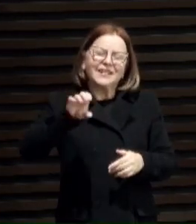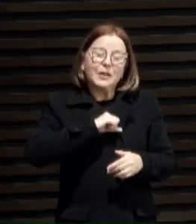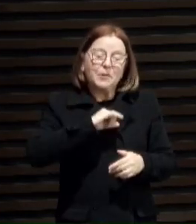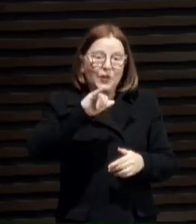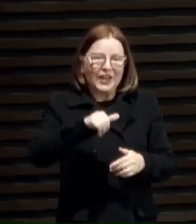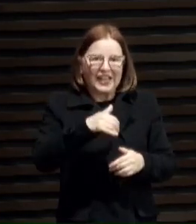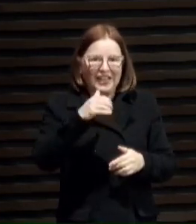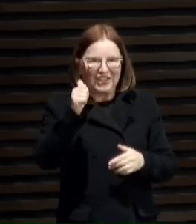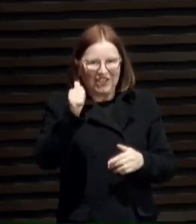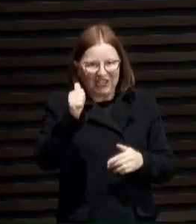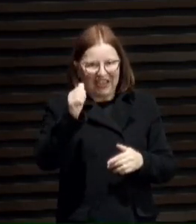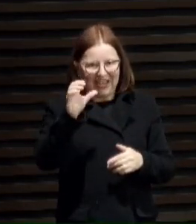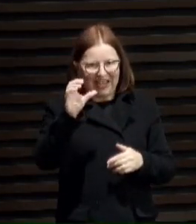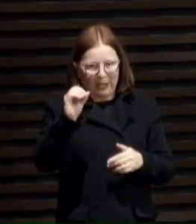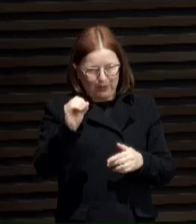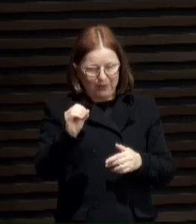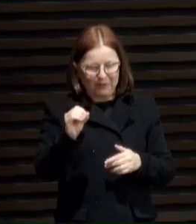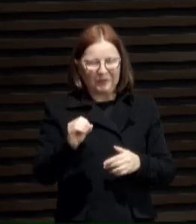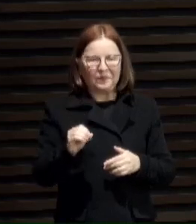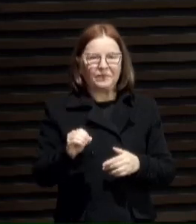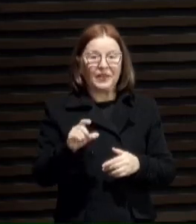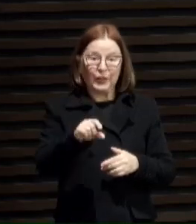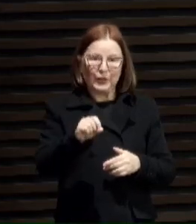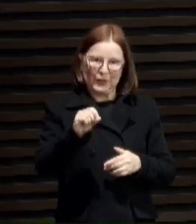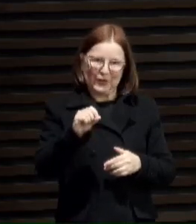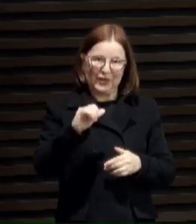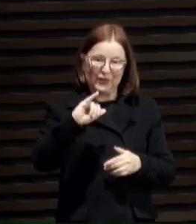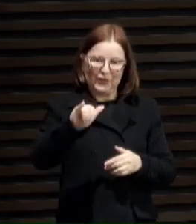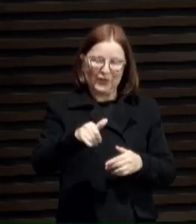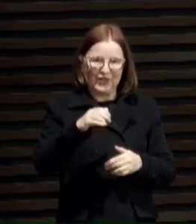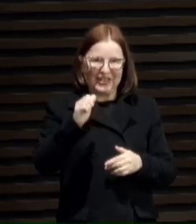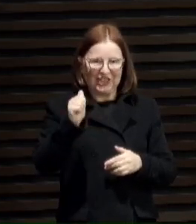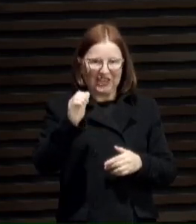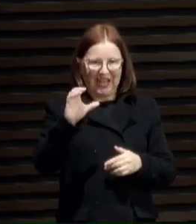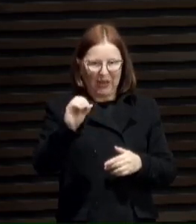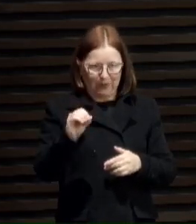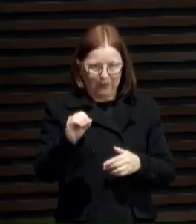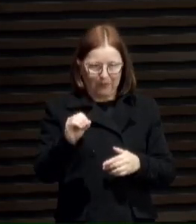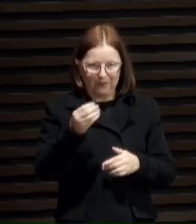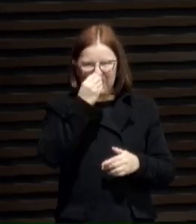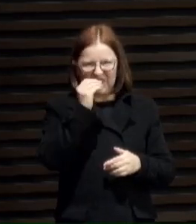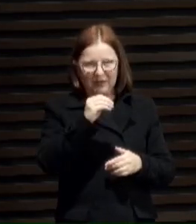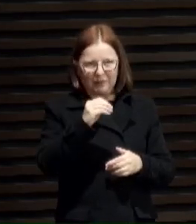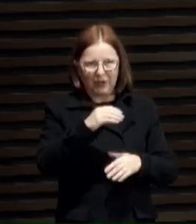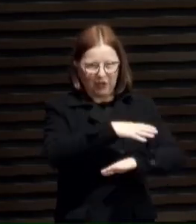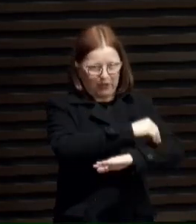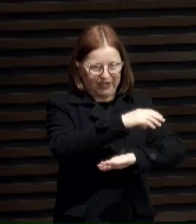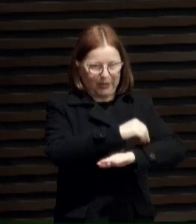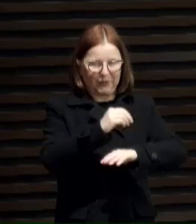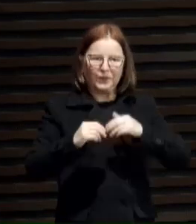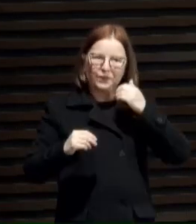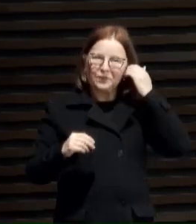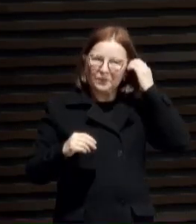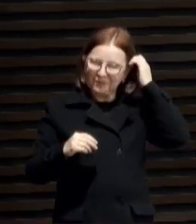1. Por isso Ele escolheu Jacó e aborreceu Esaú. Deus escolheu Jacó para ser